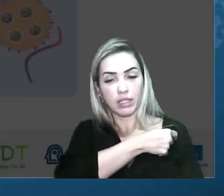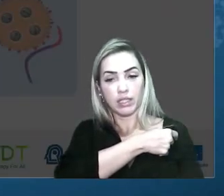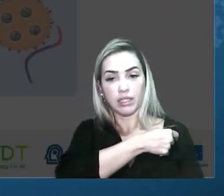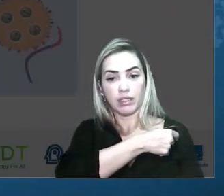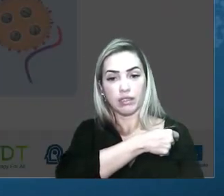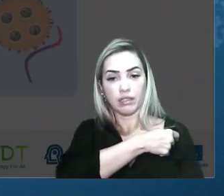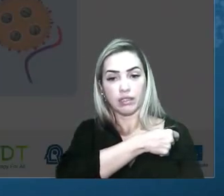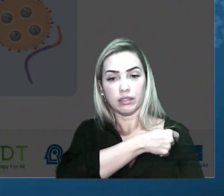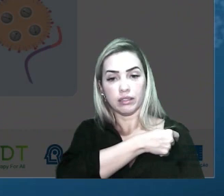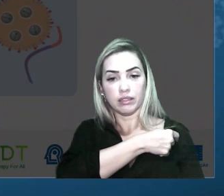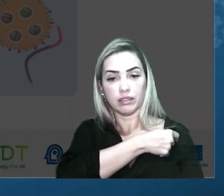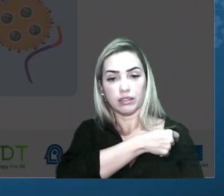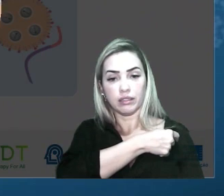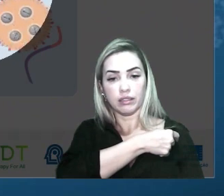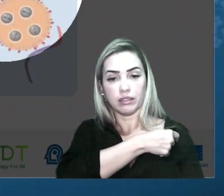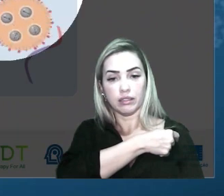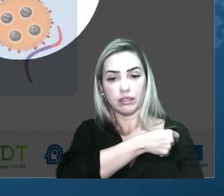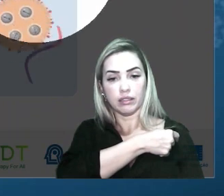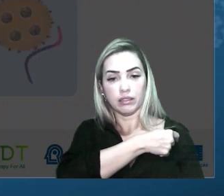ela